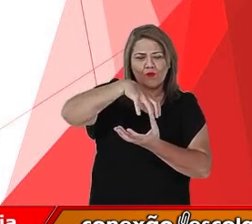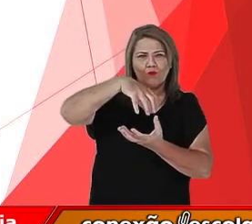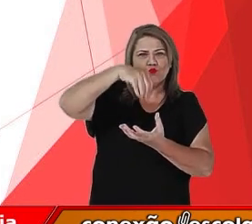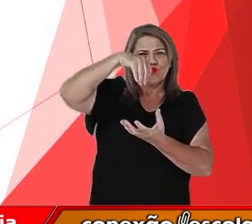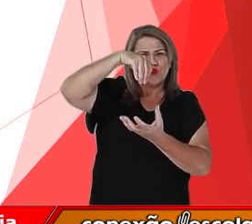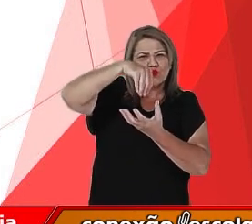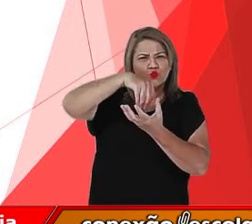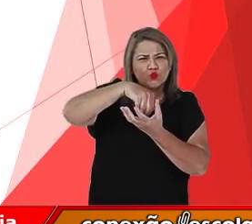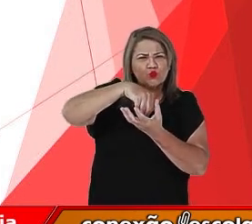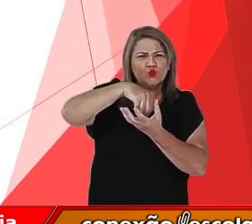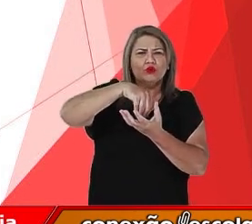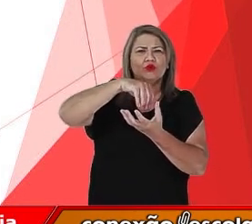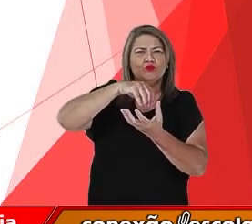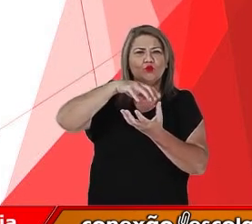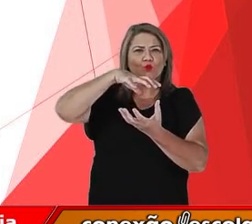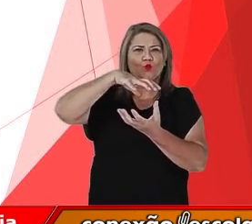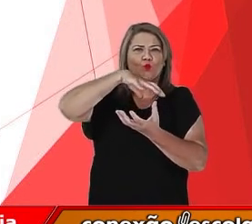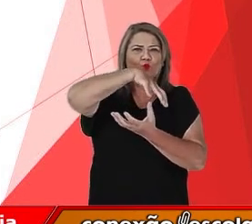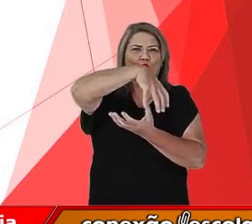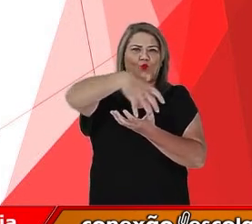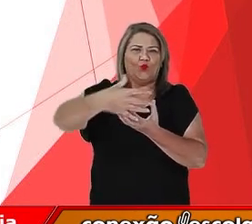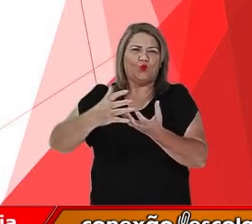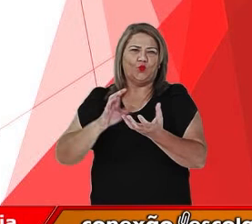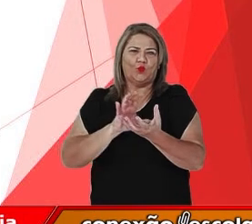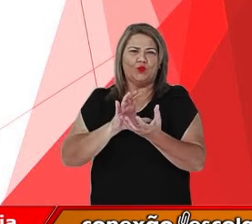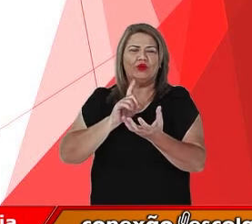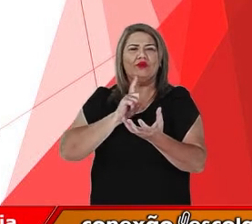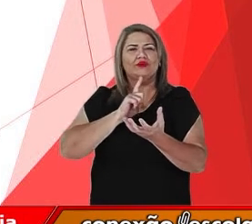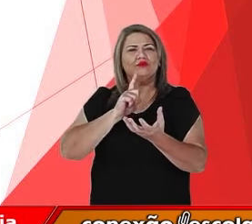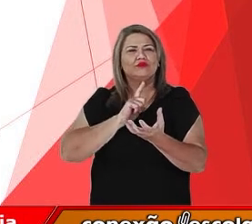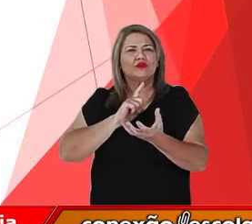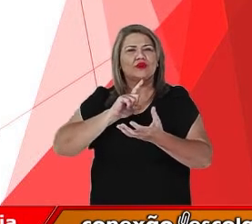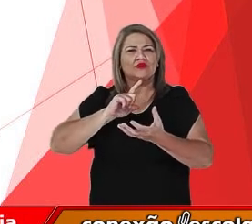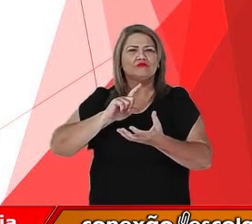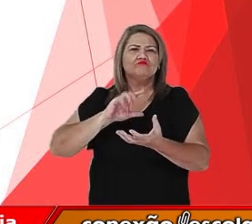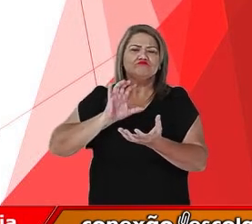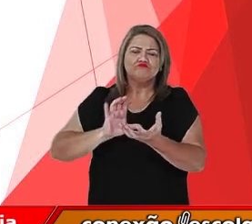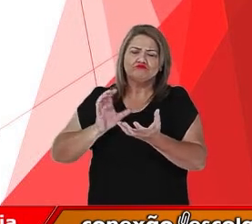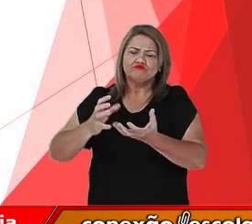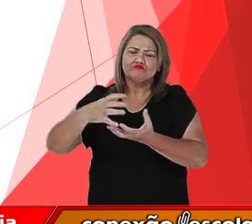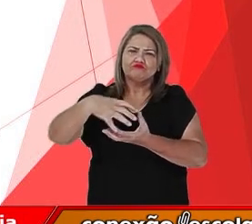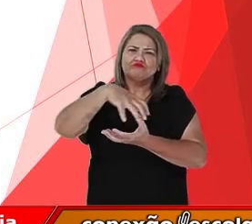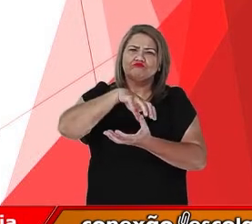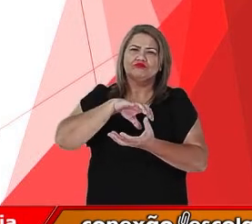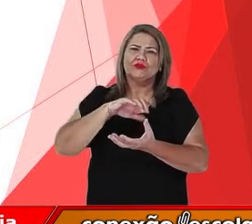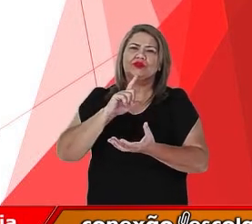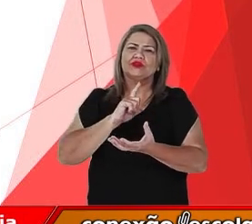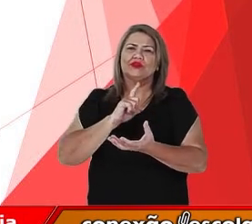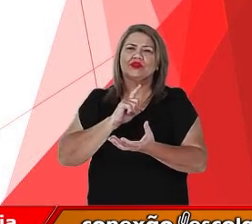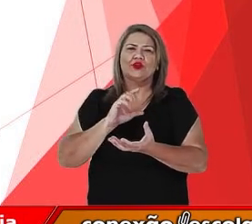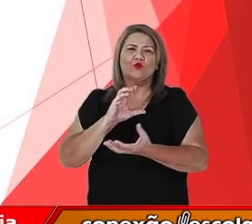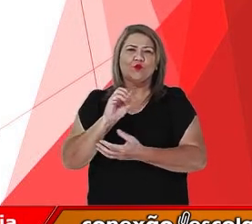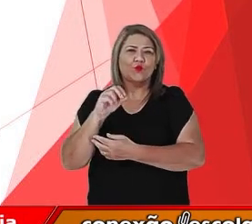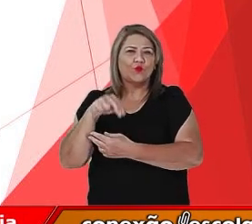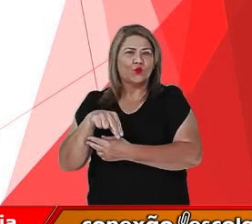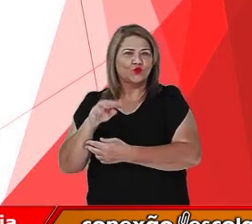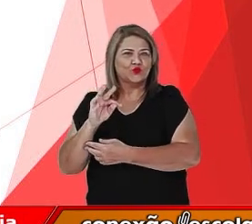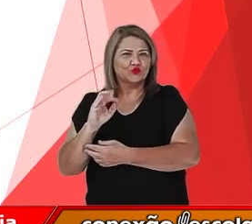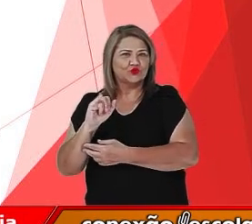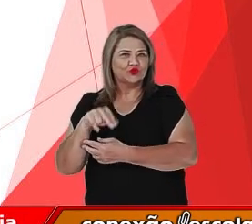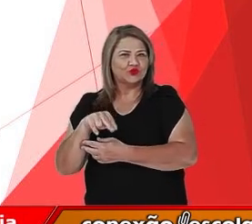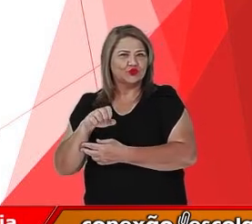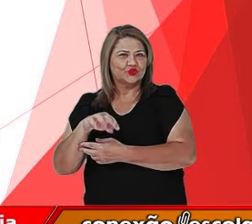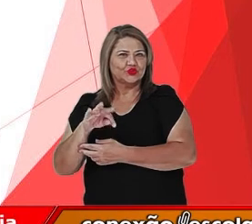e terras emersas. Nas suas partes emersas, nós temos os continentes, que é onde